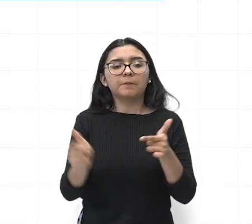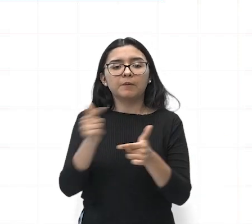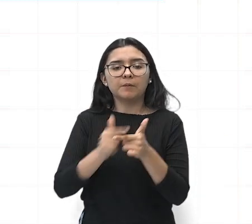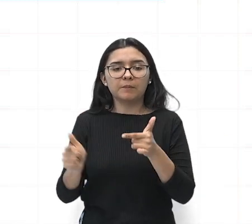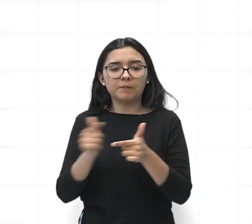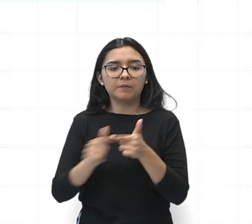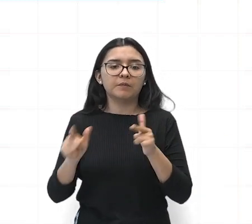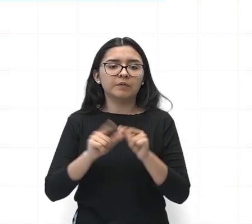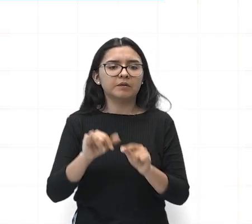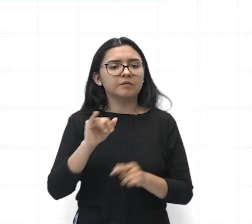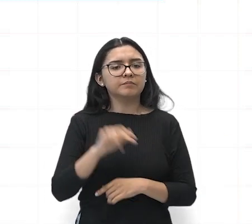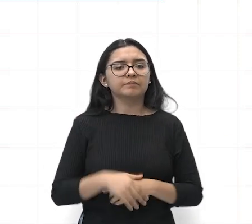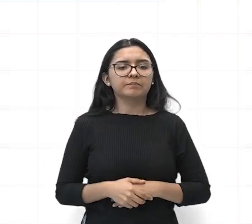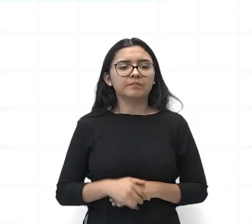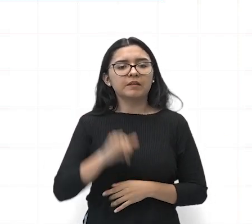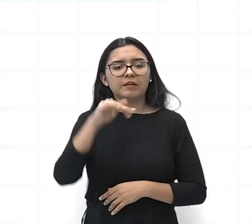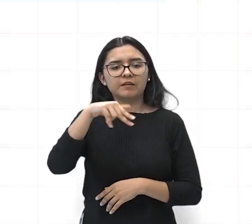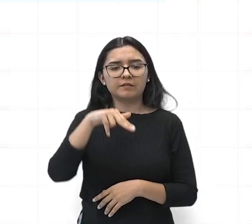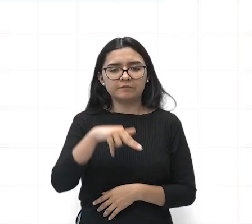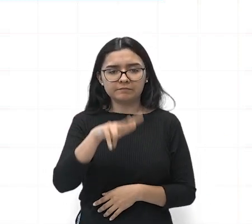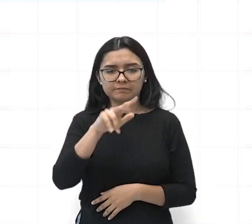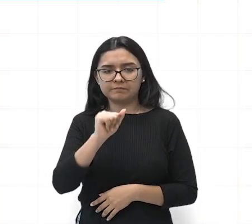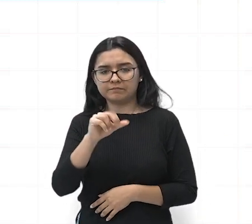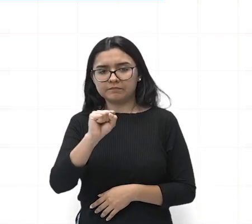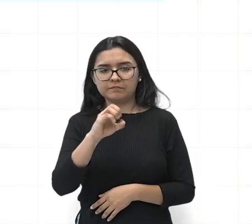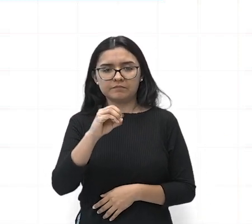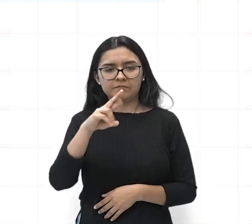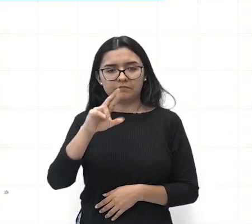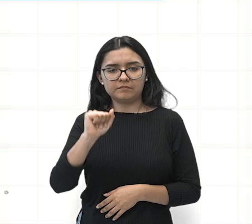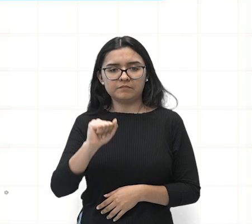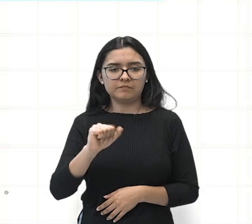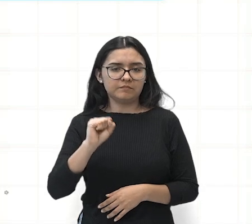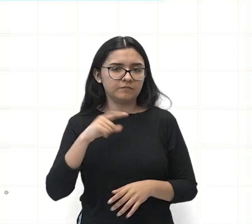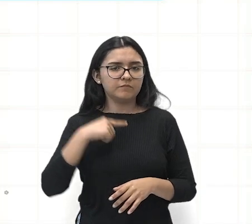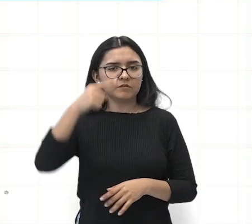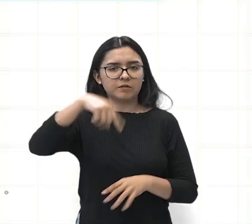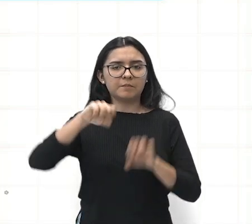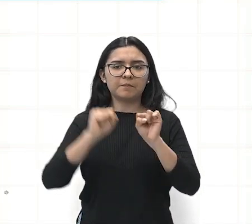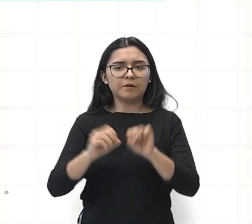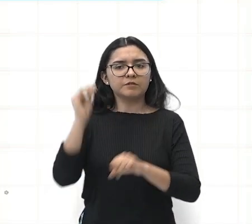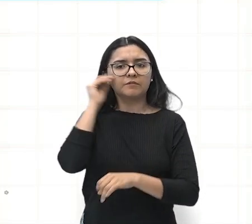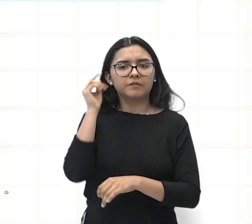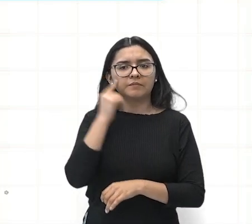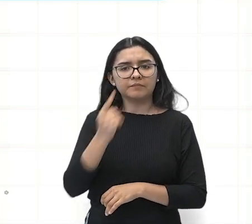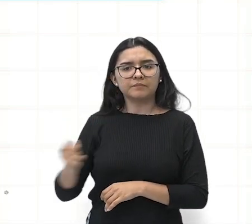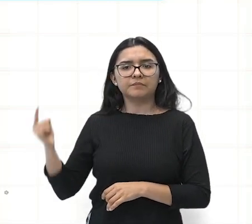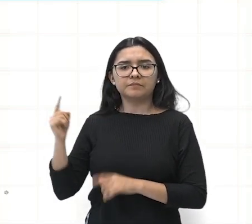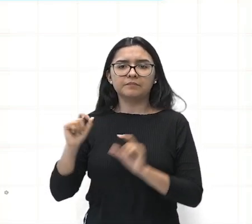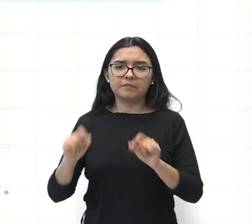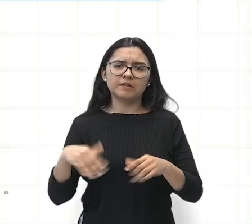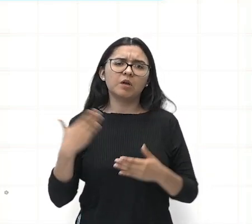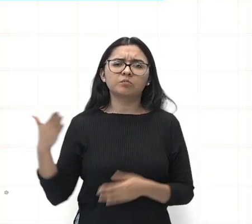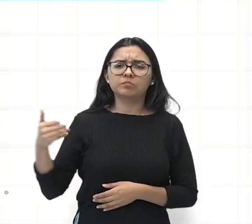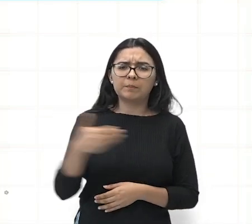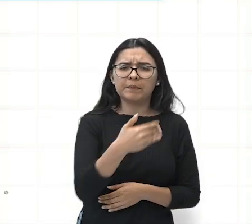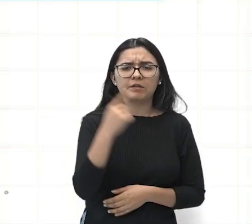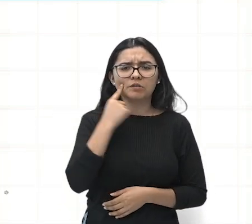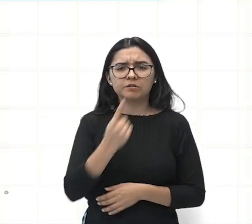espécies invasoras que vocês podem analisar comigo nessa imagem. A gente tem aí a ideia de